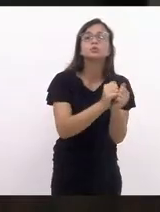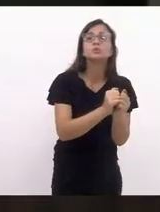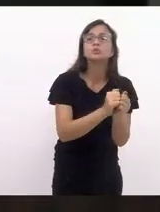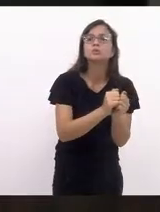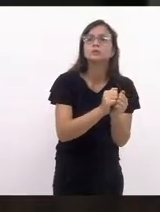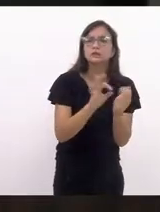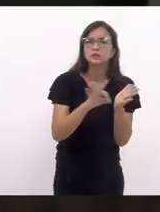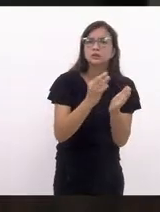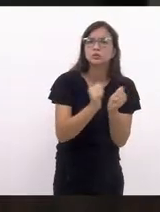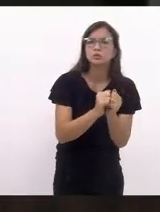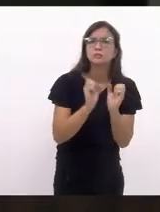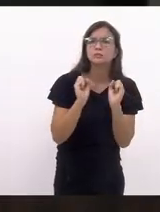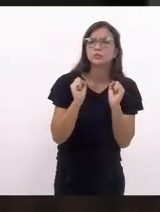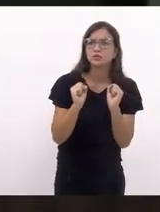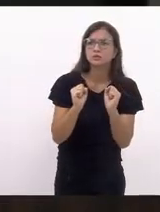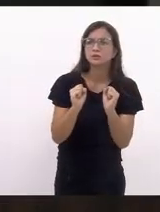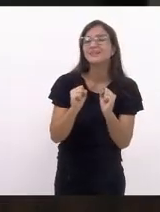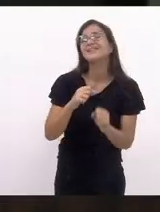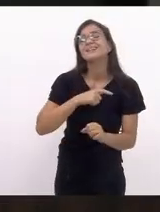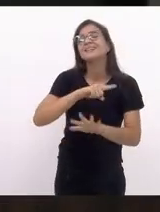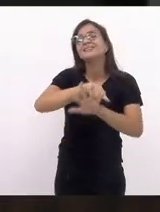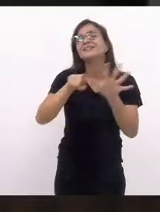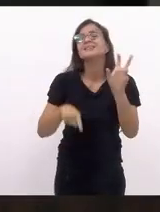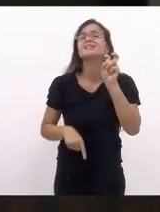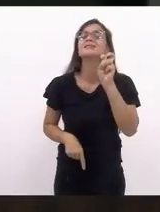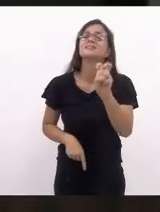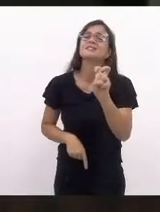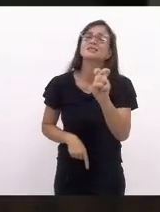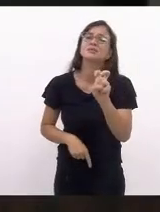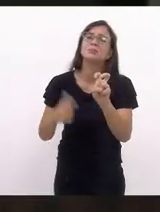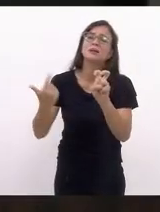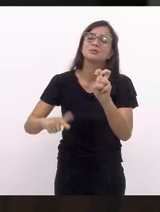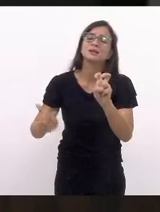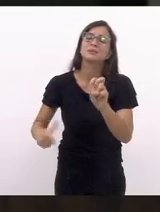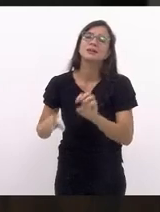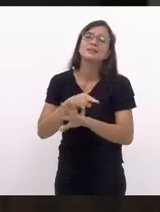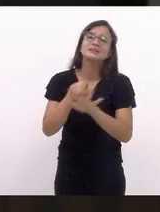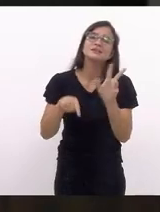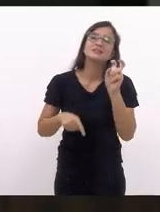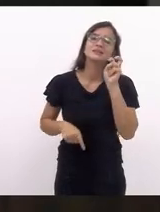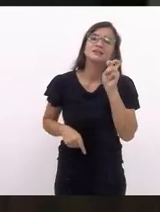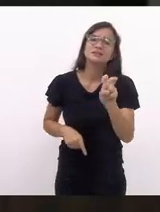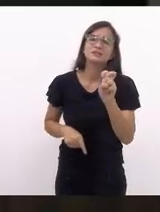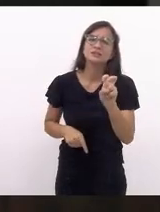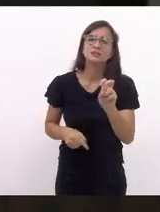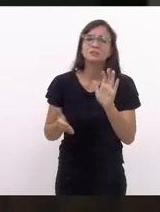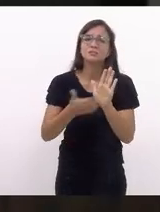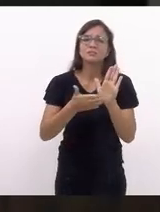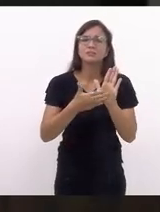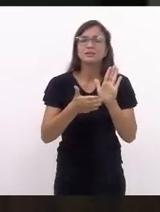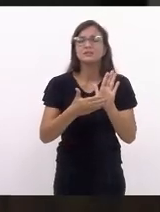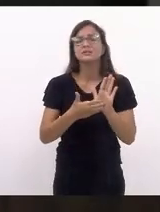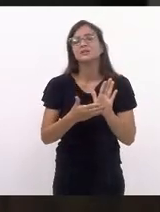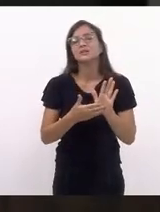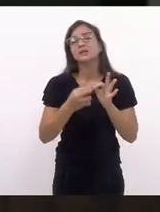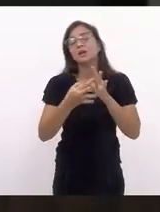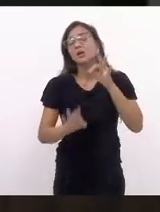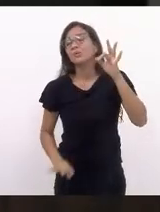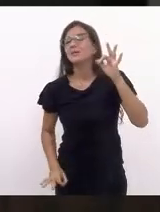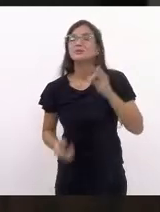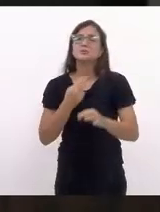nós temos ainda mais cinco sessões ordinárias e Temos nessa falta é uma ponta mais longa que as demais